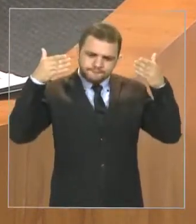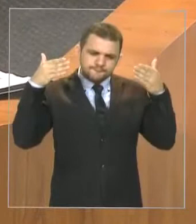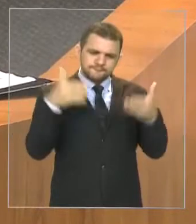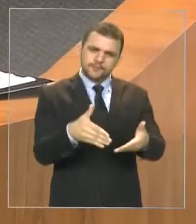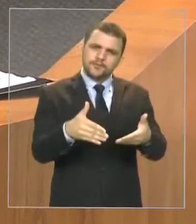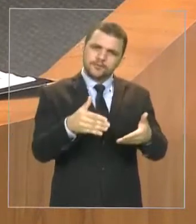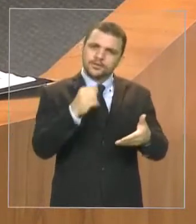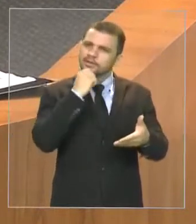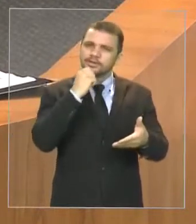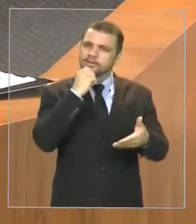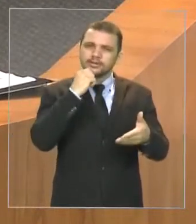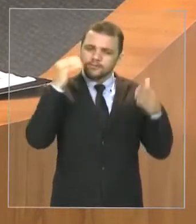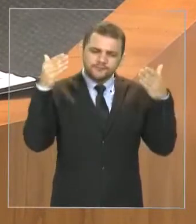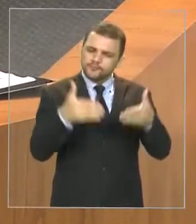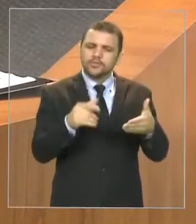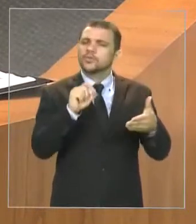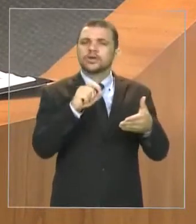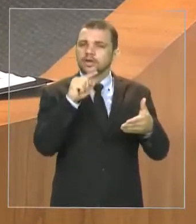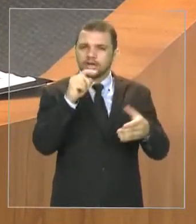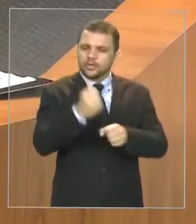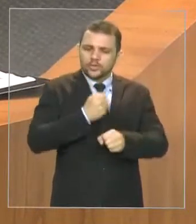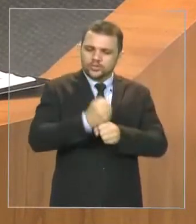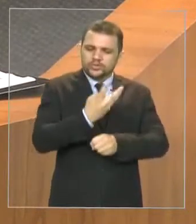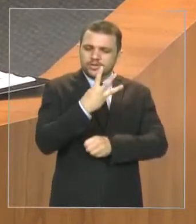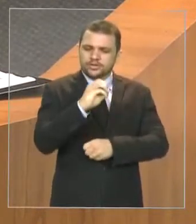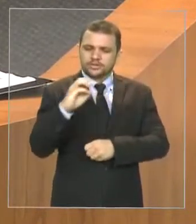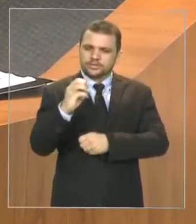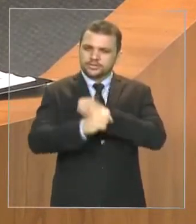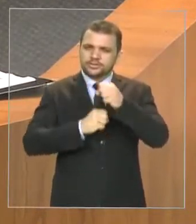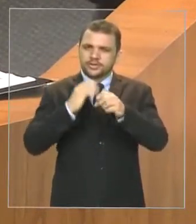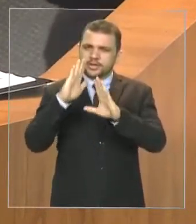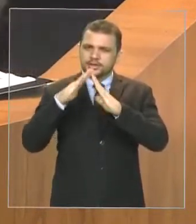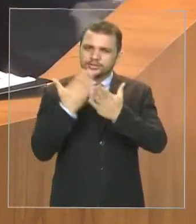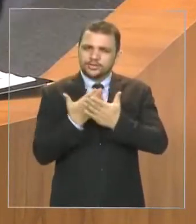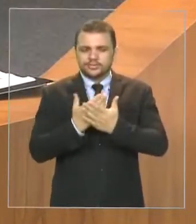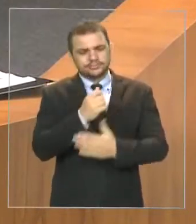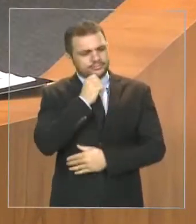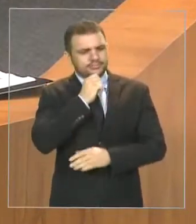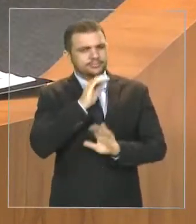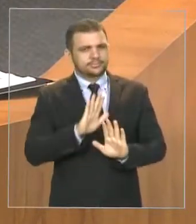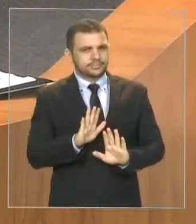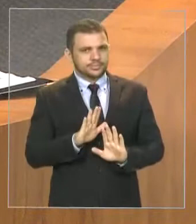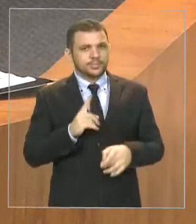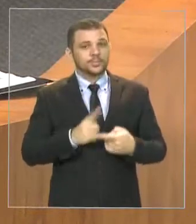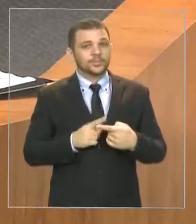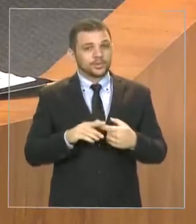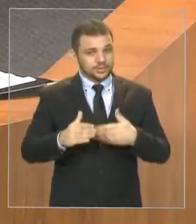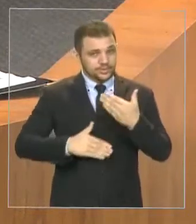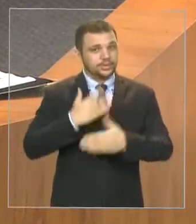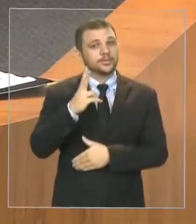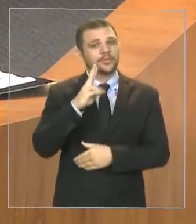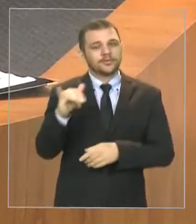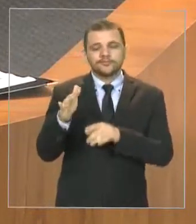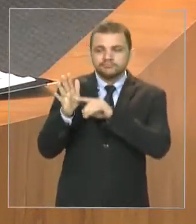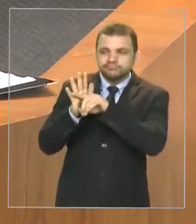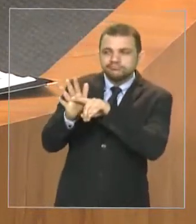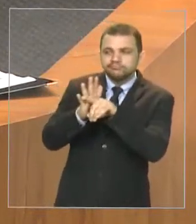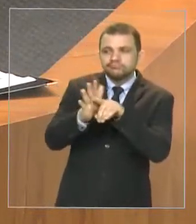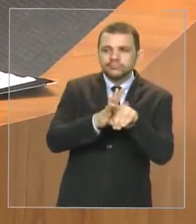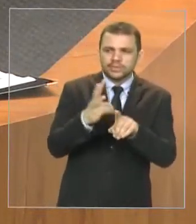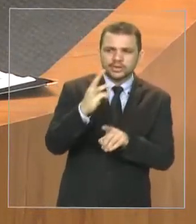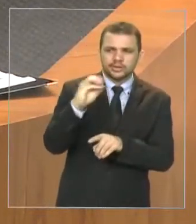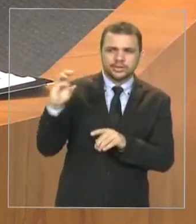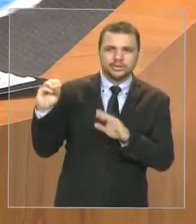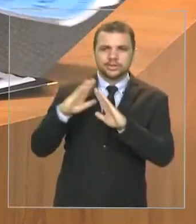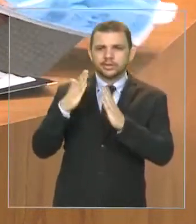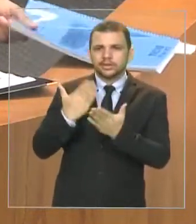novas escolas, porque nós vamos ainda percorrer essas 300 novas escolas e vamos mostrar que são